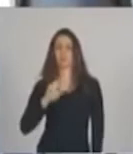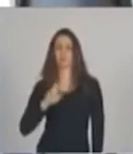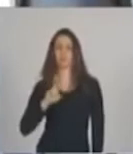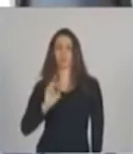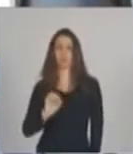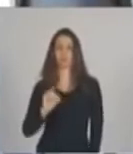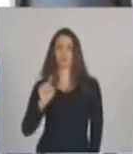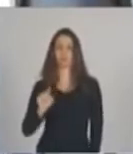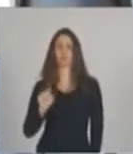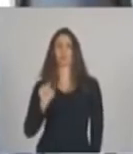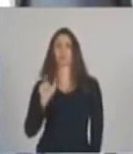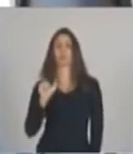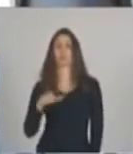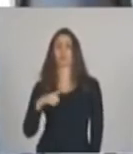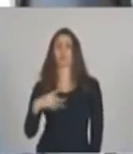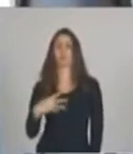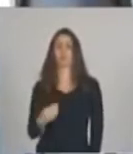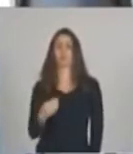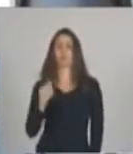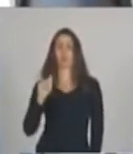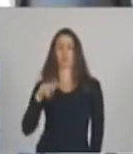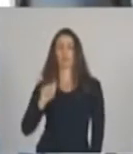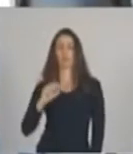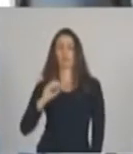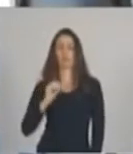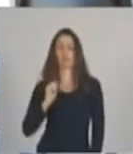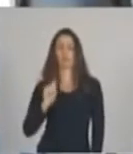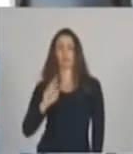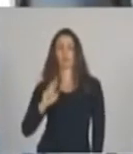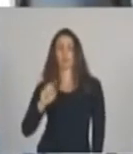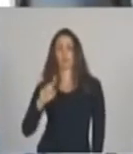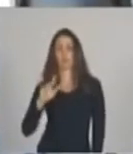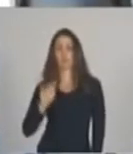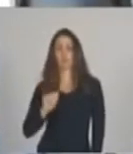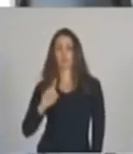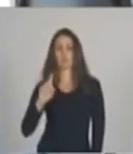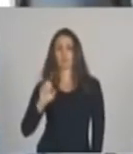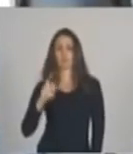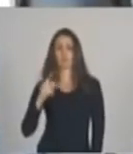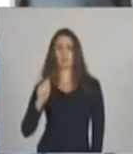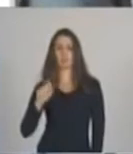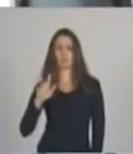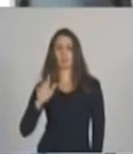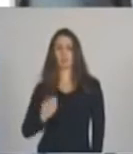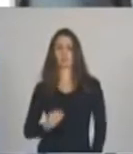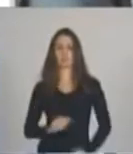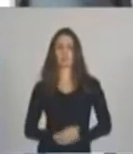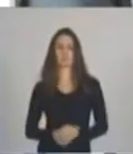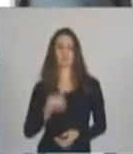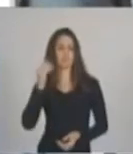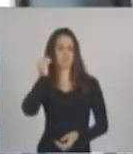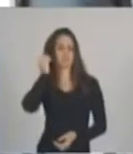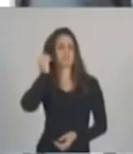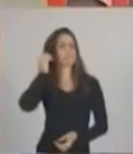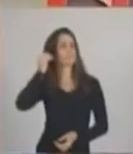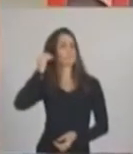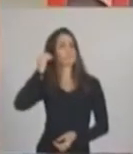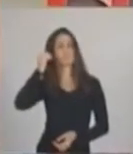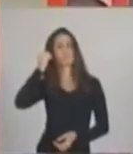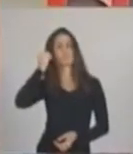filha, a Ana Carolina de Paula. Fica aqui o nosso lamento e o nosso voto de pesar, senhor presidente.